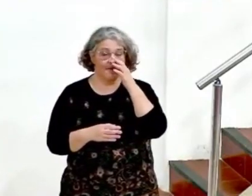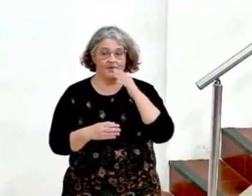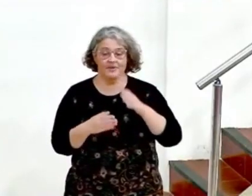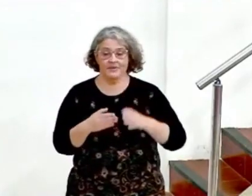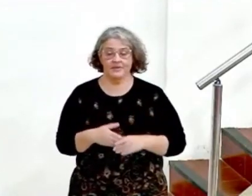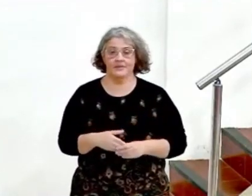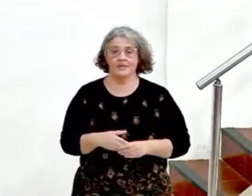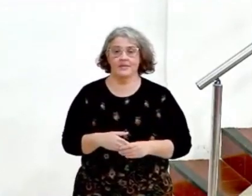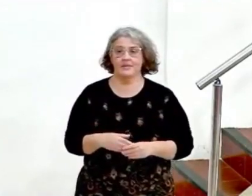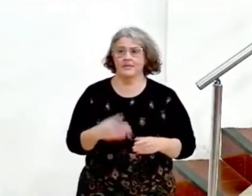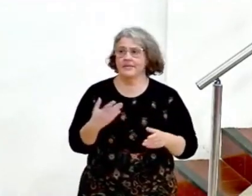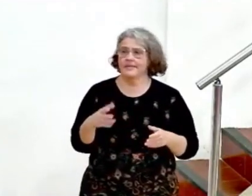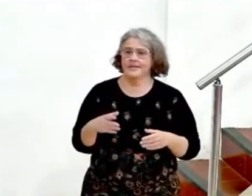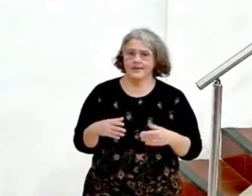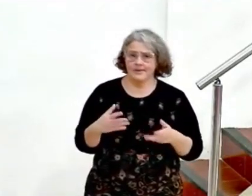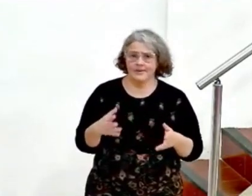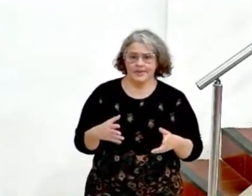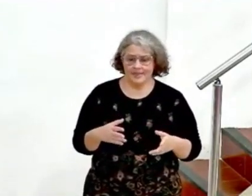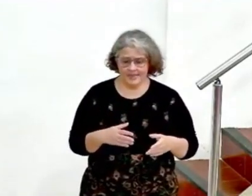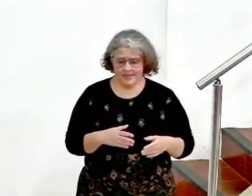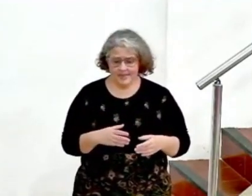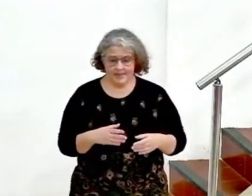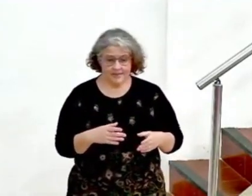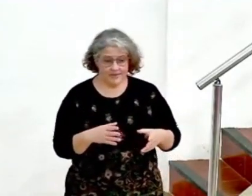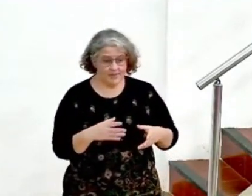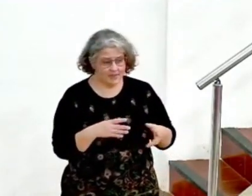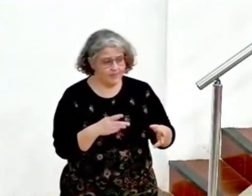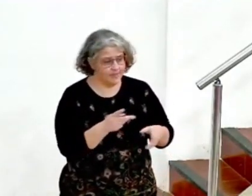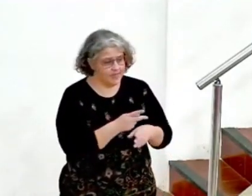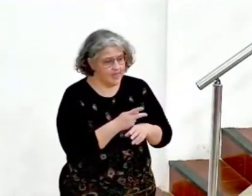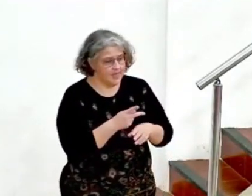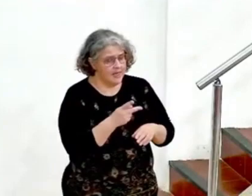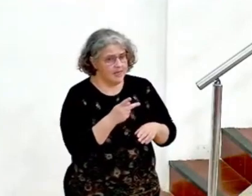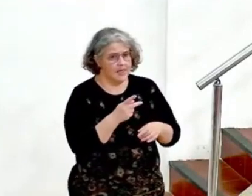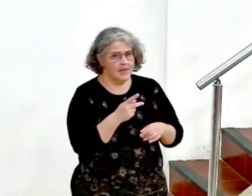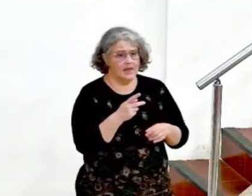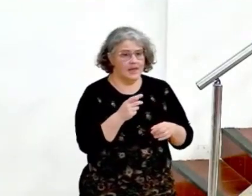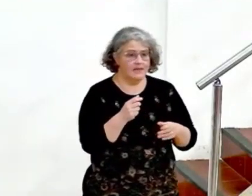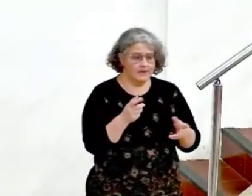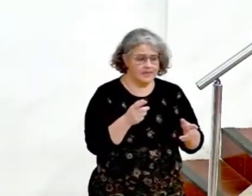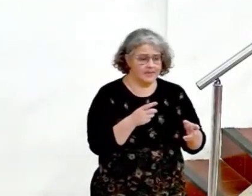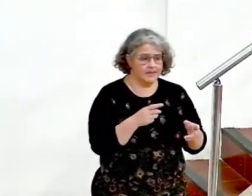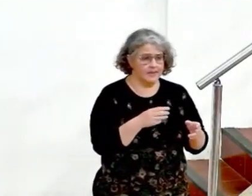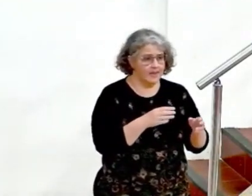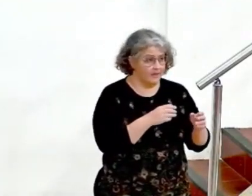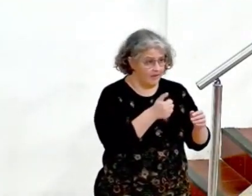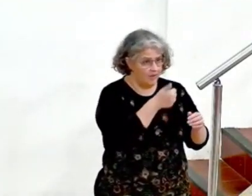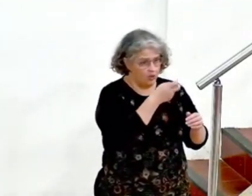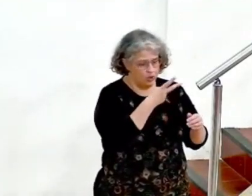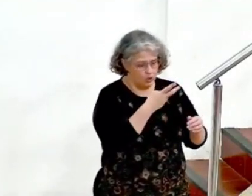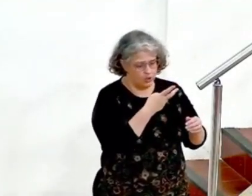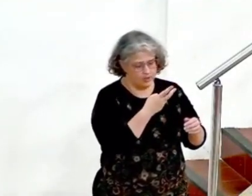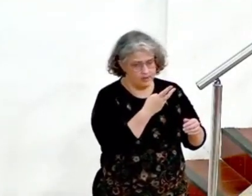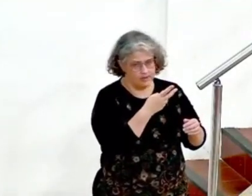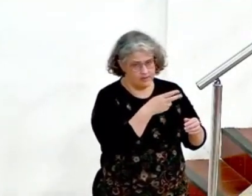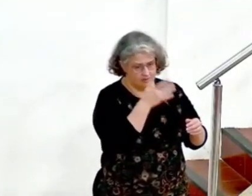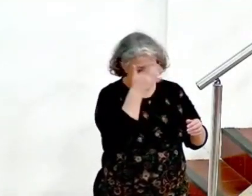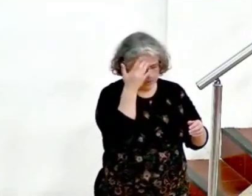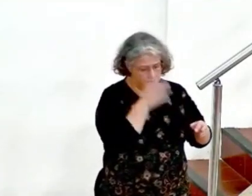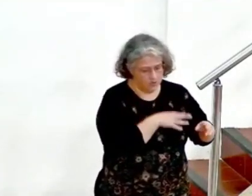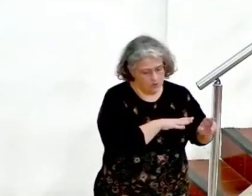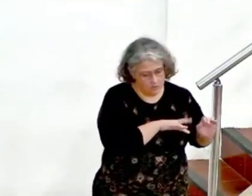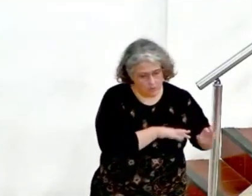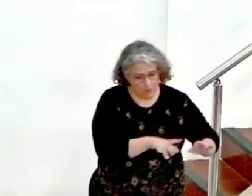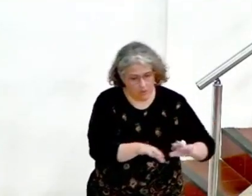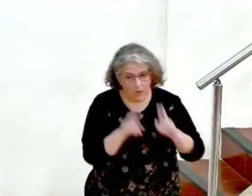os espias foram lá e relataram que era difícil. Outras nações existem